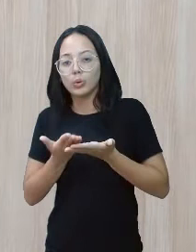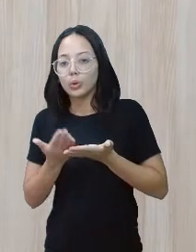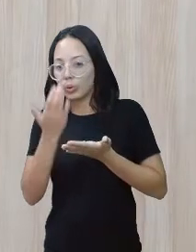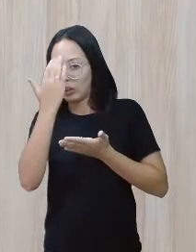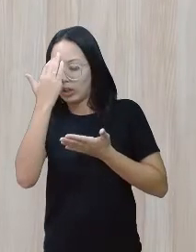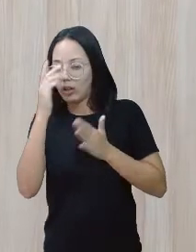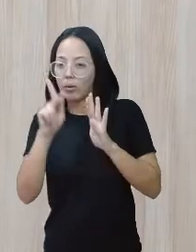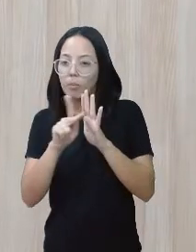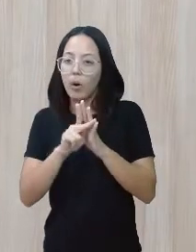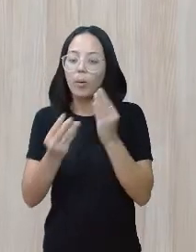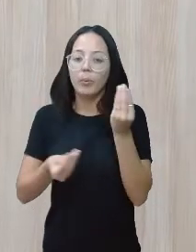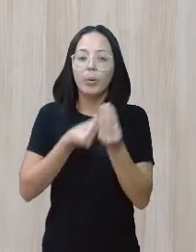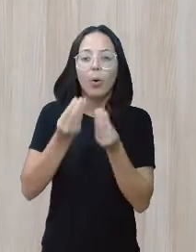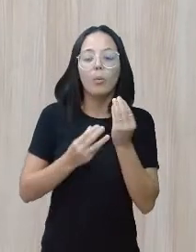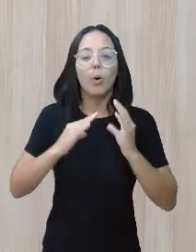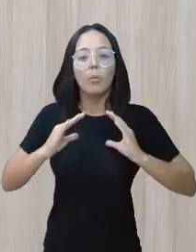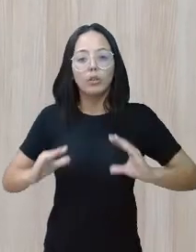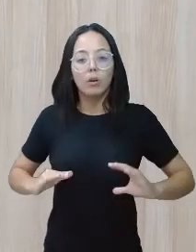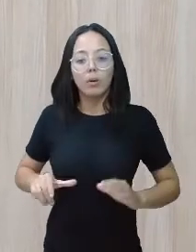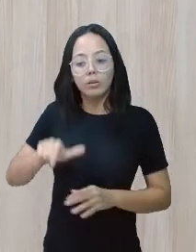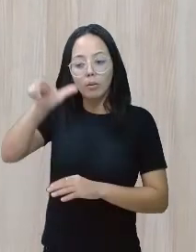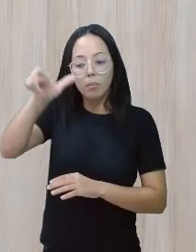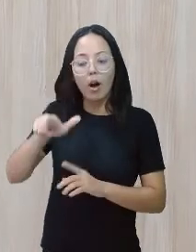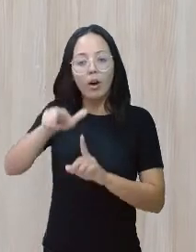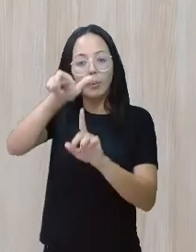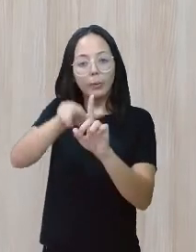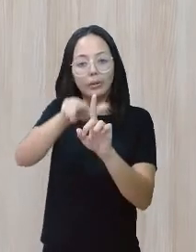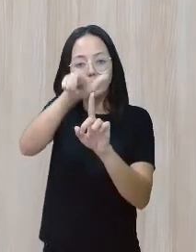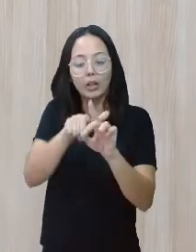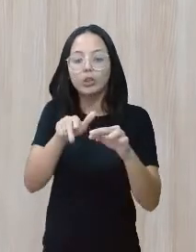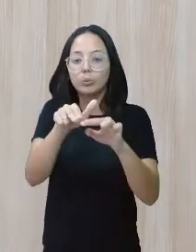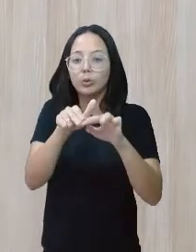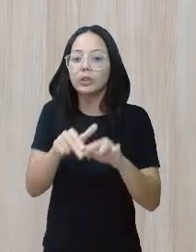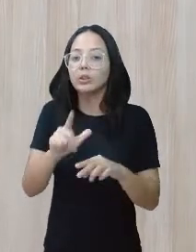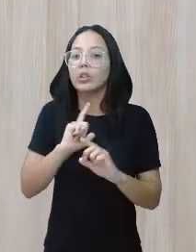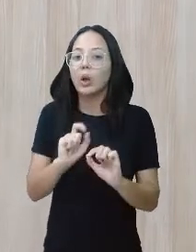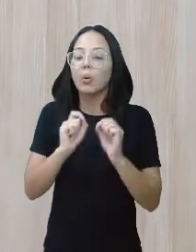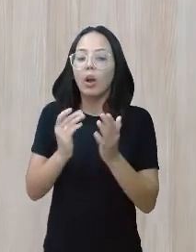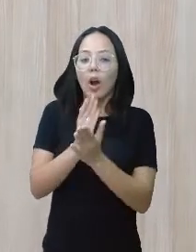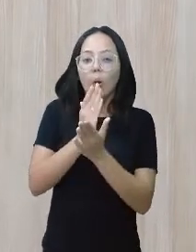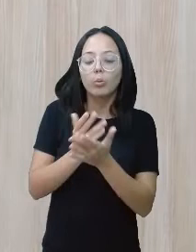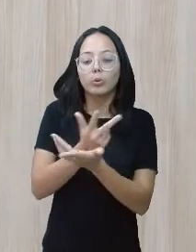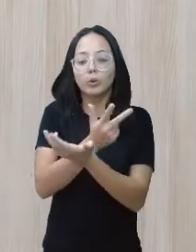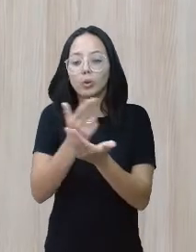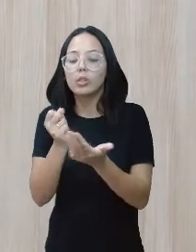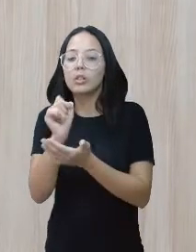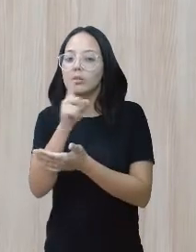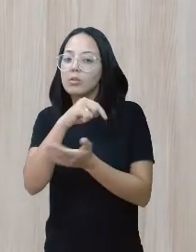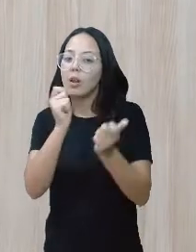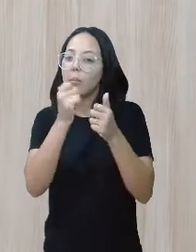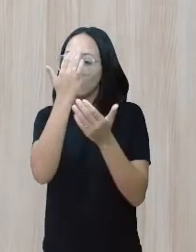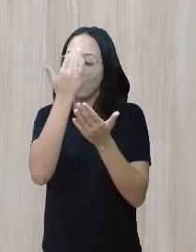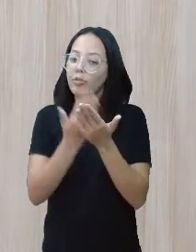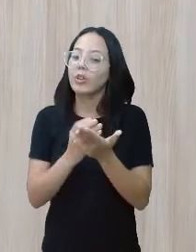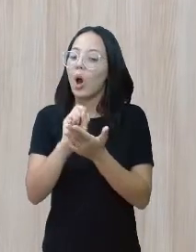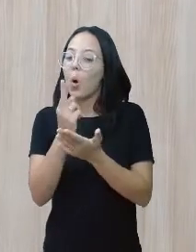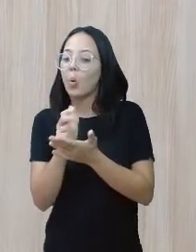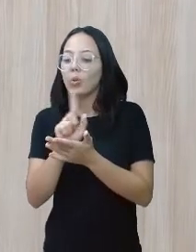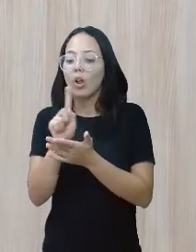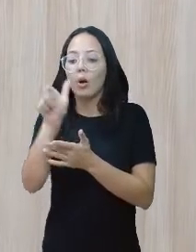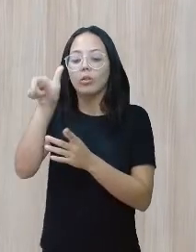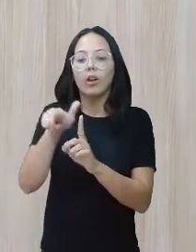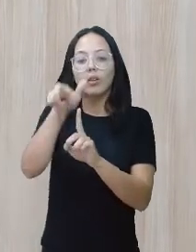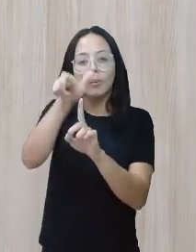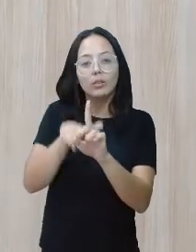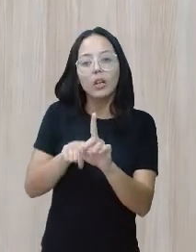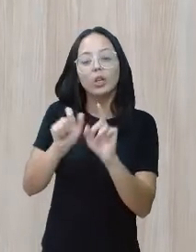as manias, o comportamento daquela personagem. Então, ele te dá indicações se você pode confiar ou não naquela